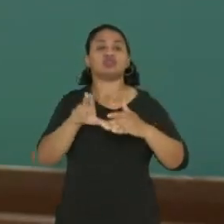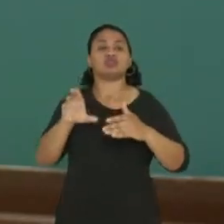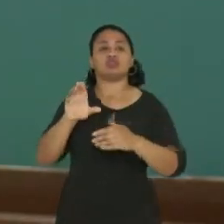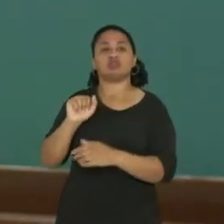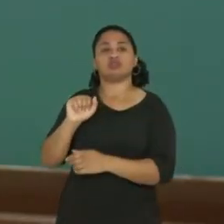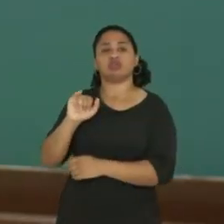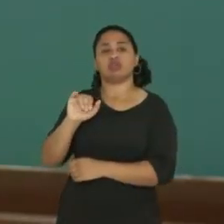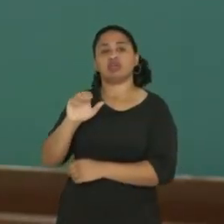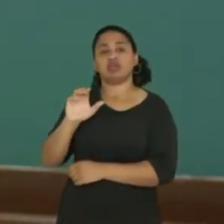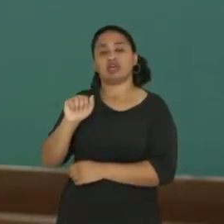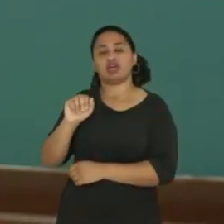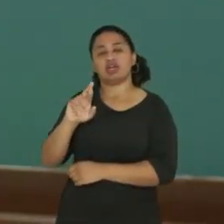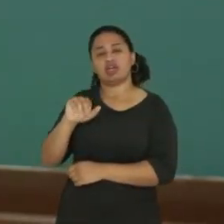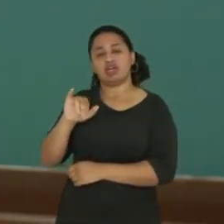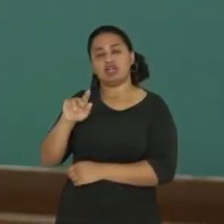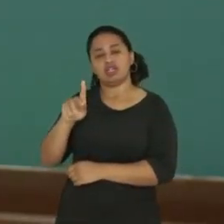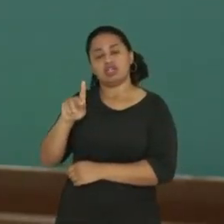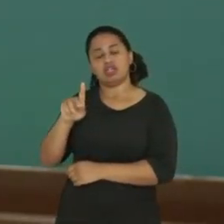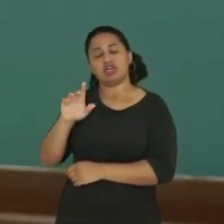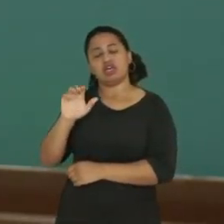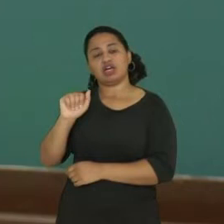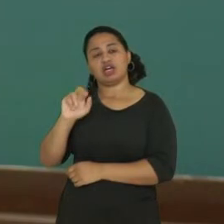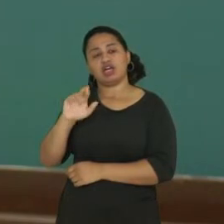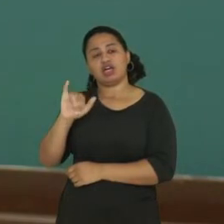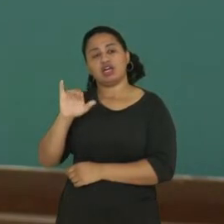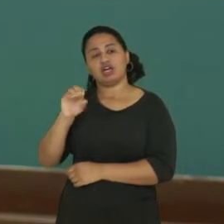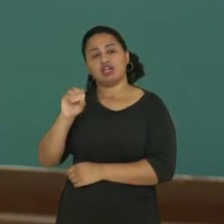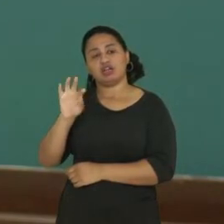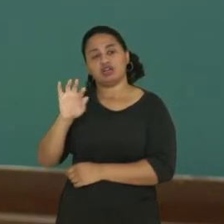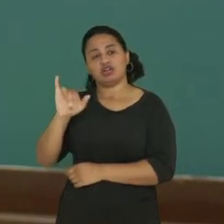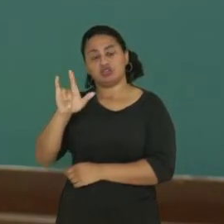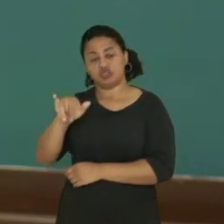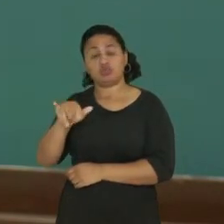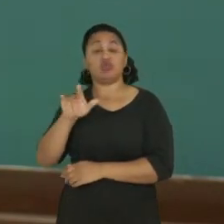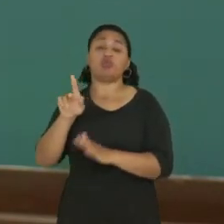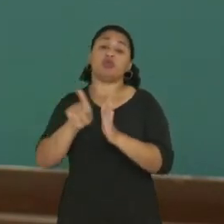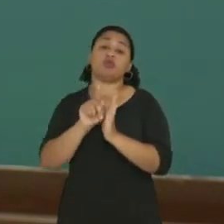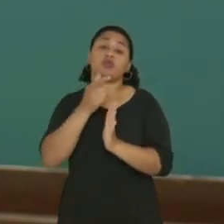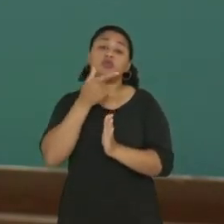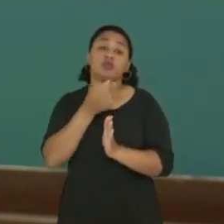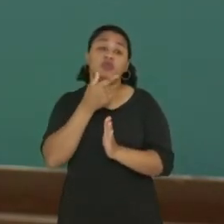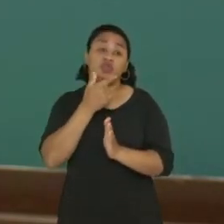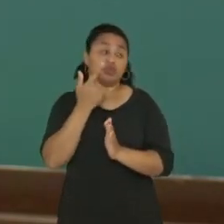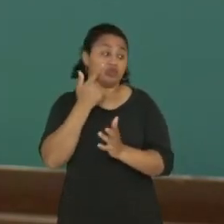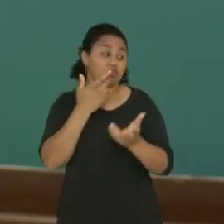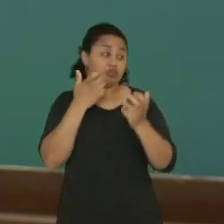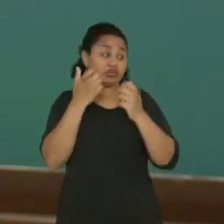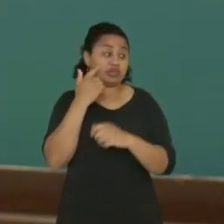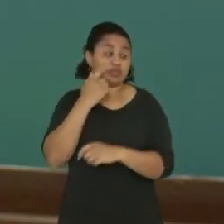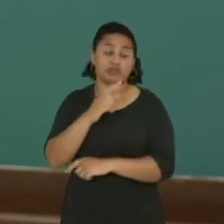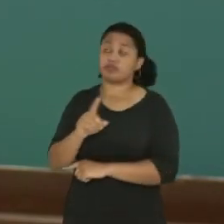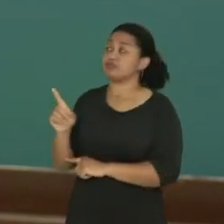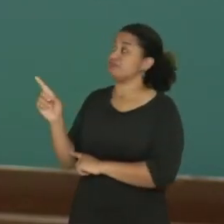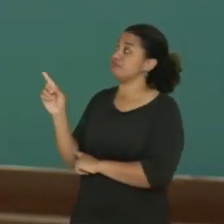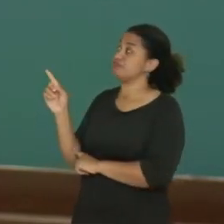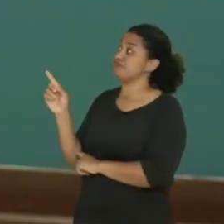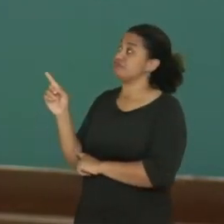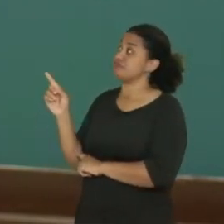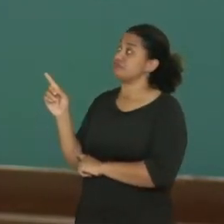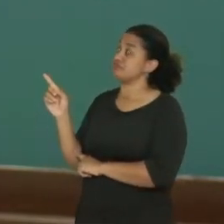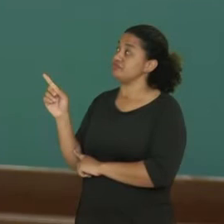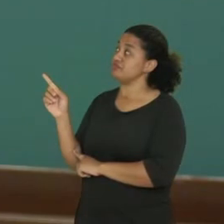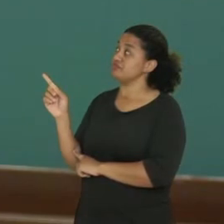cariótipo de um indivíduo do sexo masculino. Então, 22 pares, vem lá,